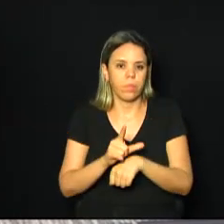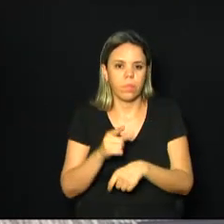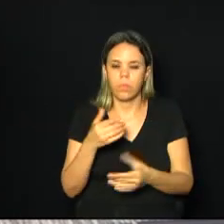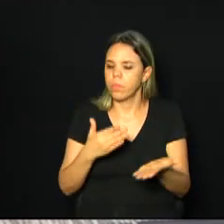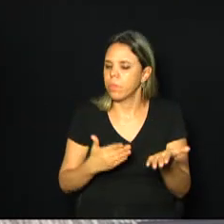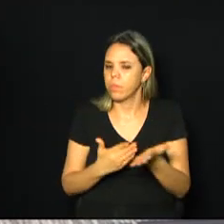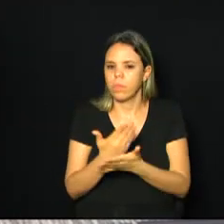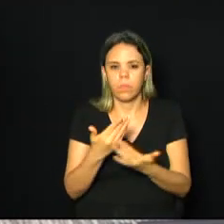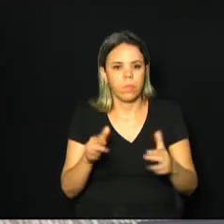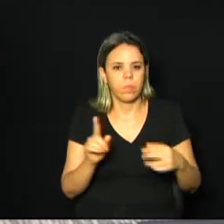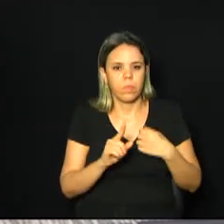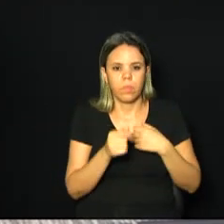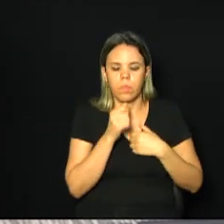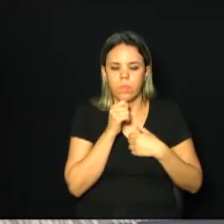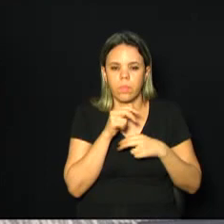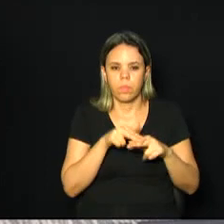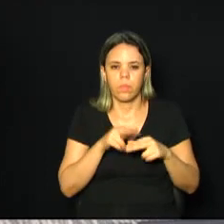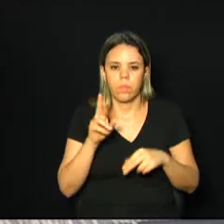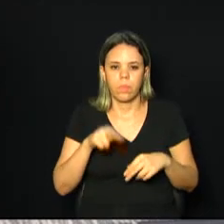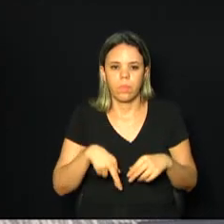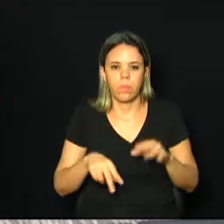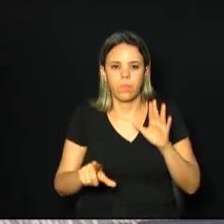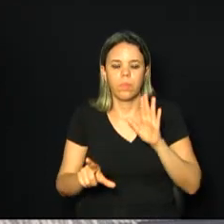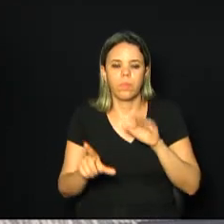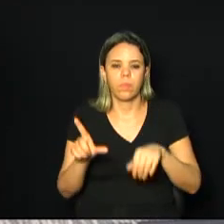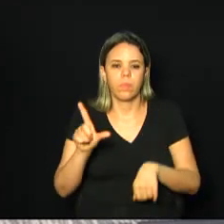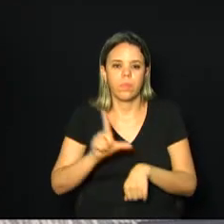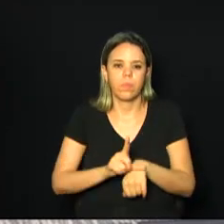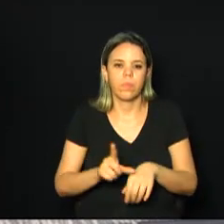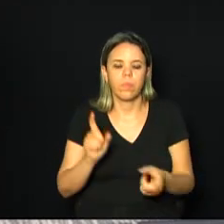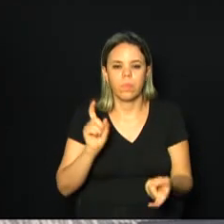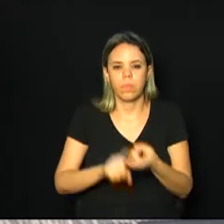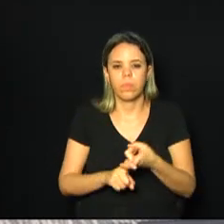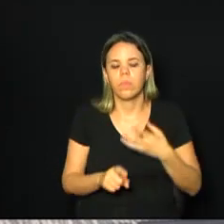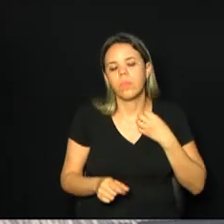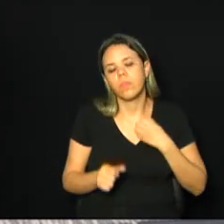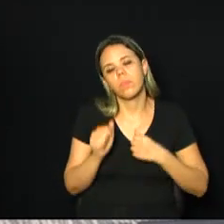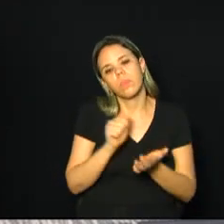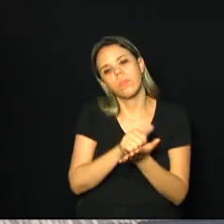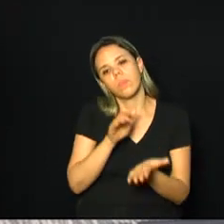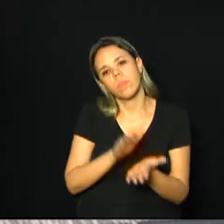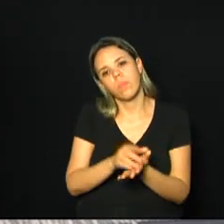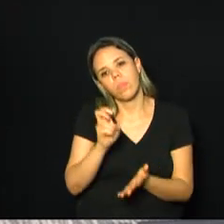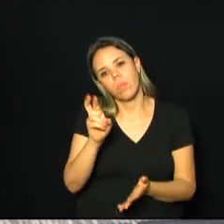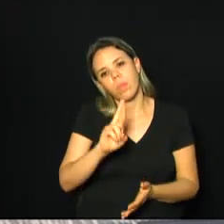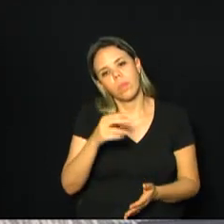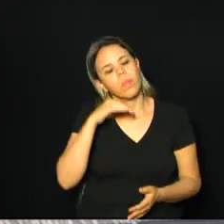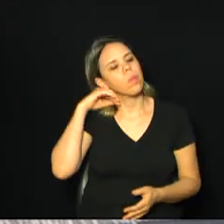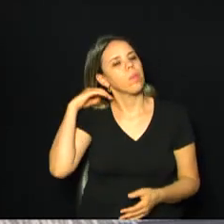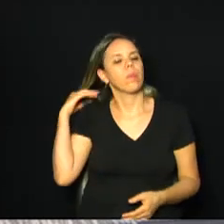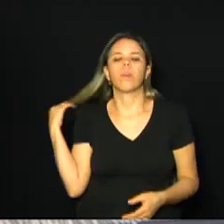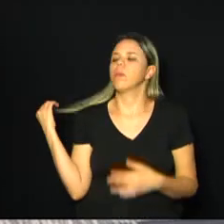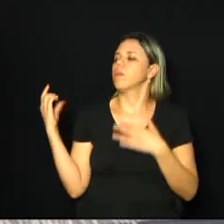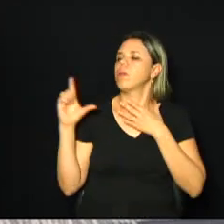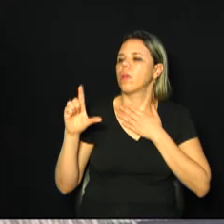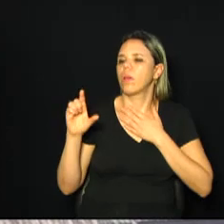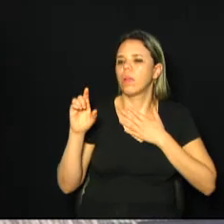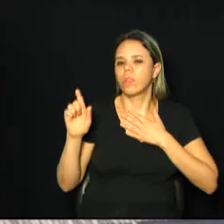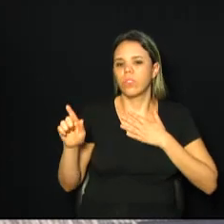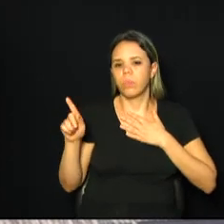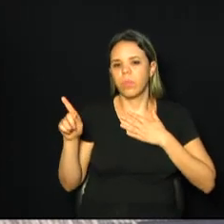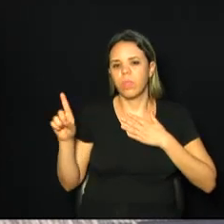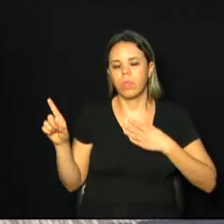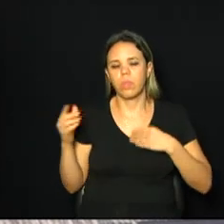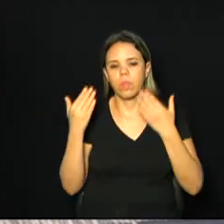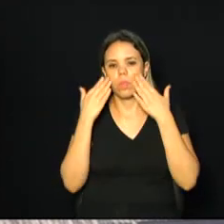autorizado. E por essa razão a loja foi punida e multada em R$ 5.000 em função da LGPD, porque foi uma